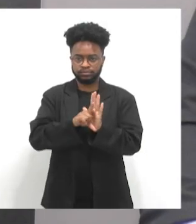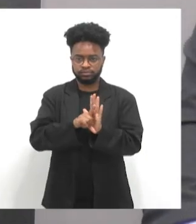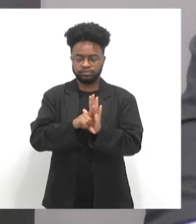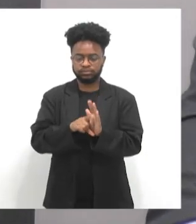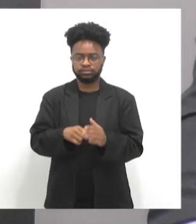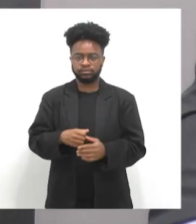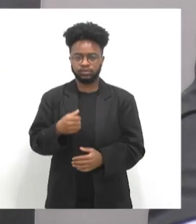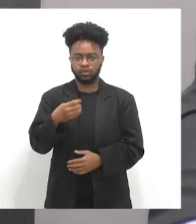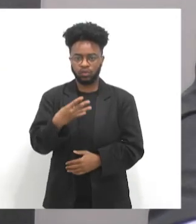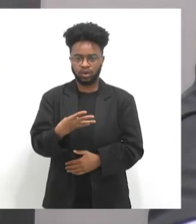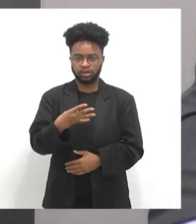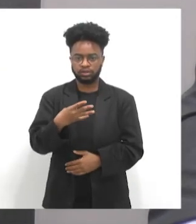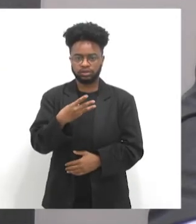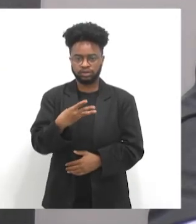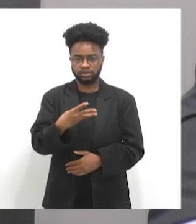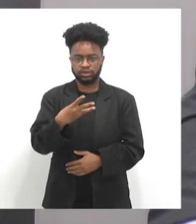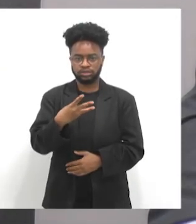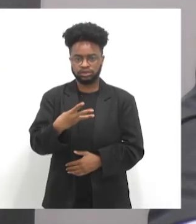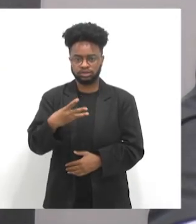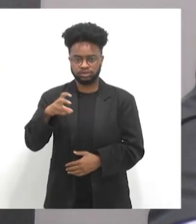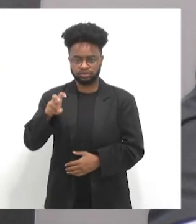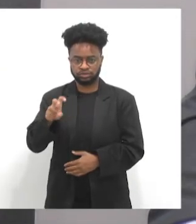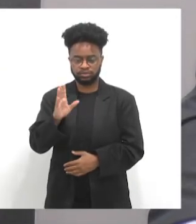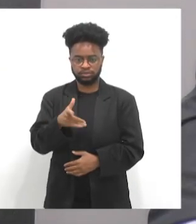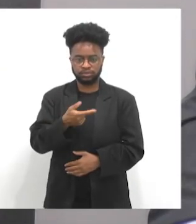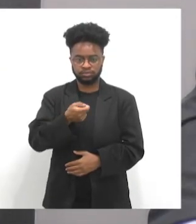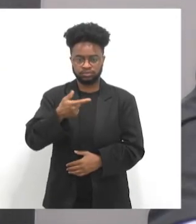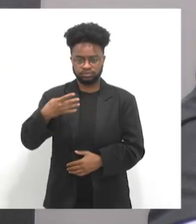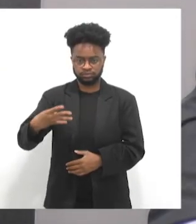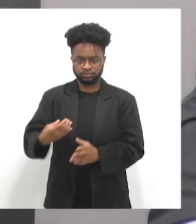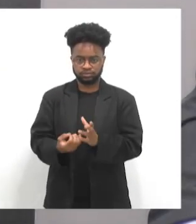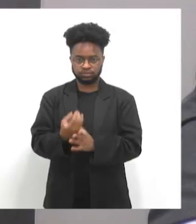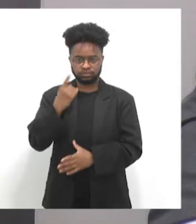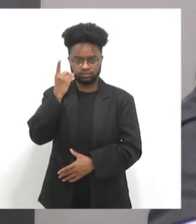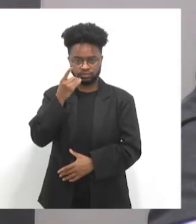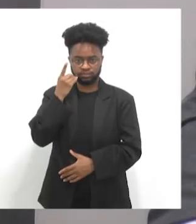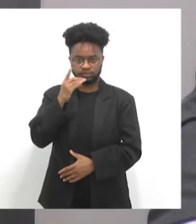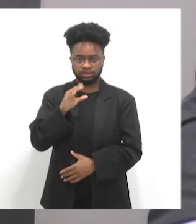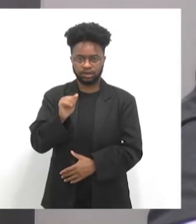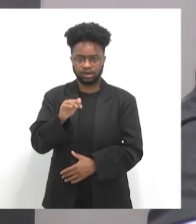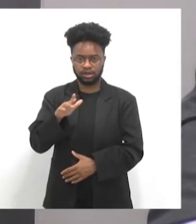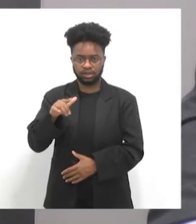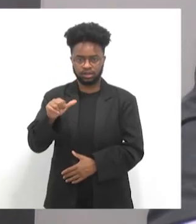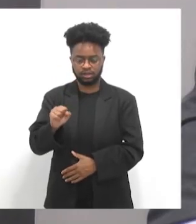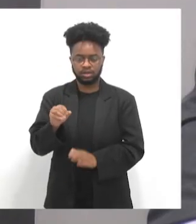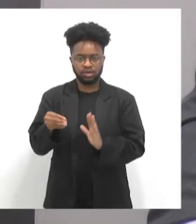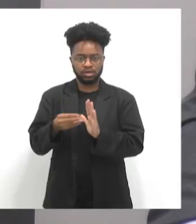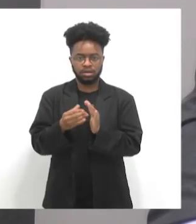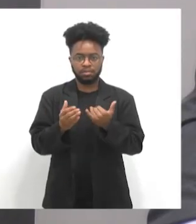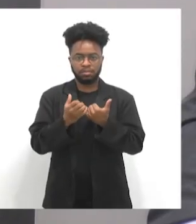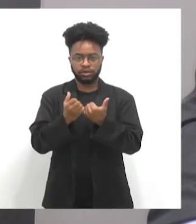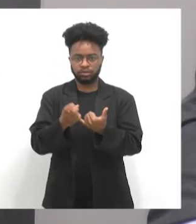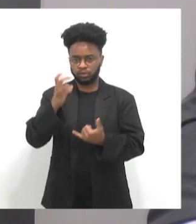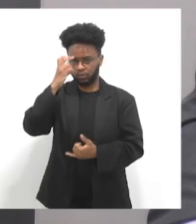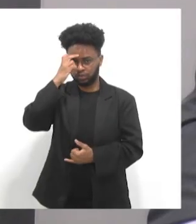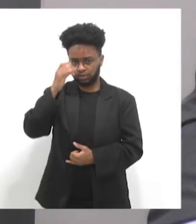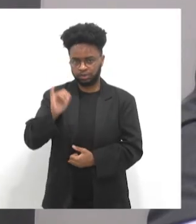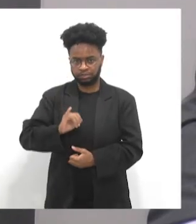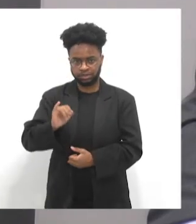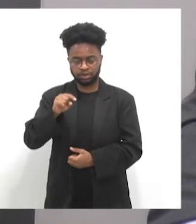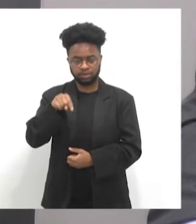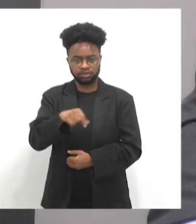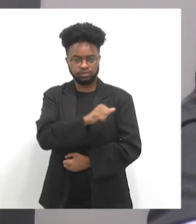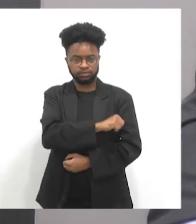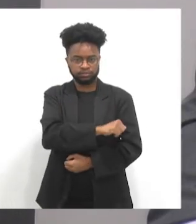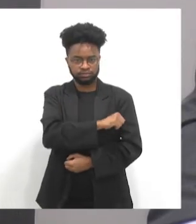número 4.335, de 2024, de autoria da deputada Carla Machado, que declara como patrimônio cultural imaterial do Estado